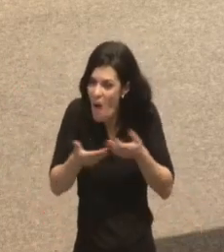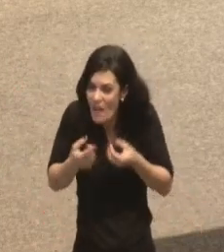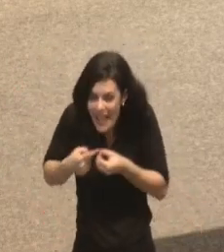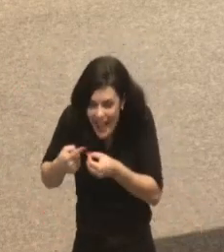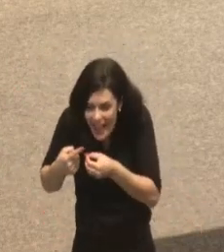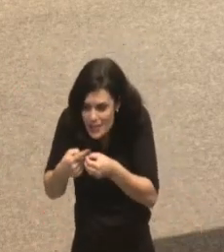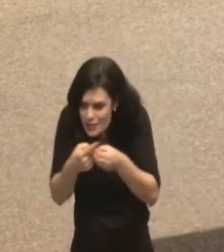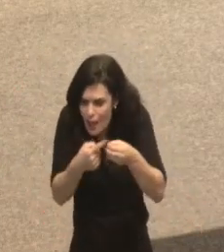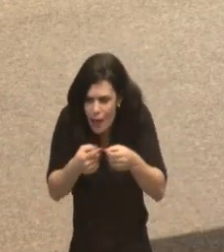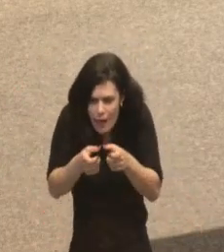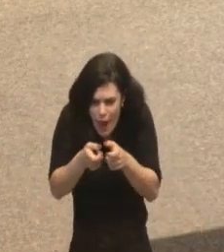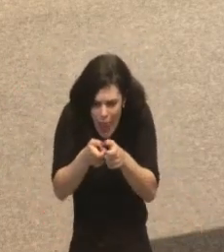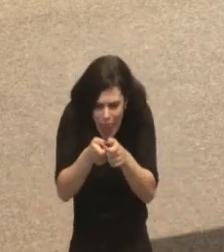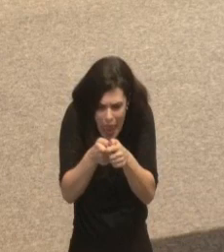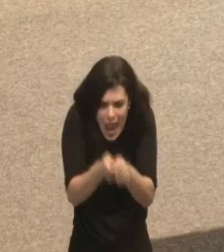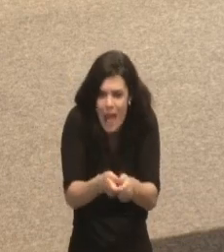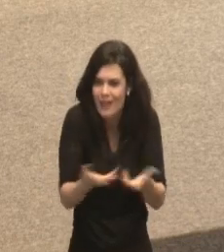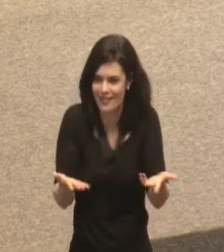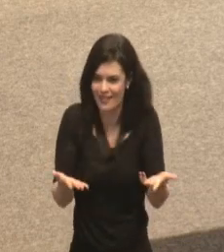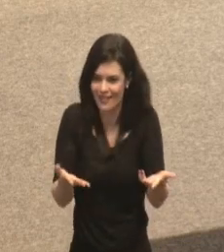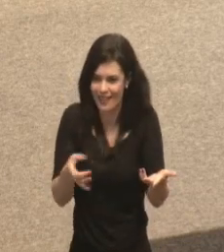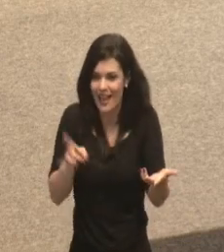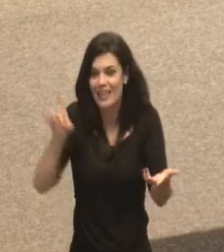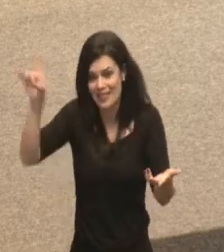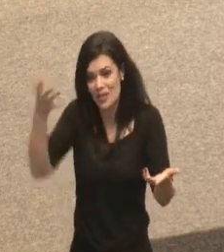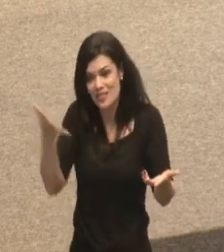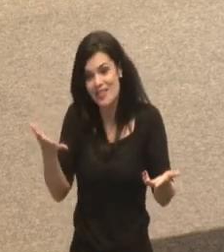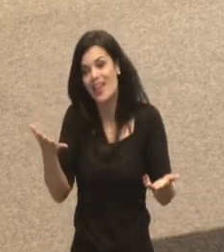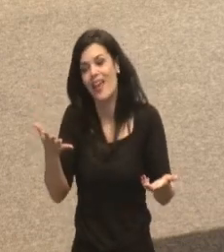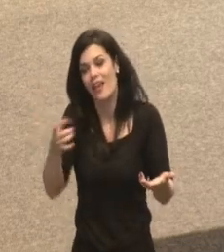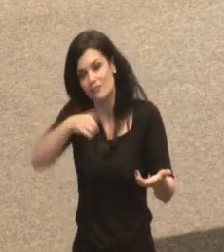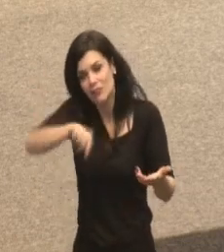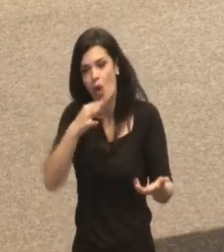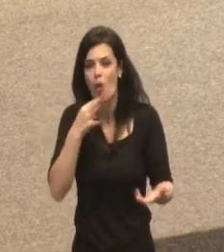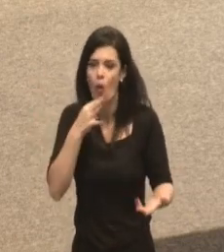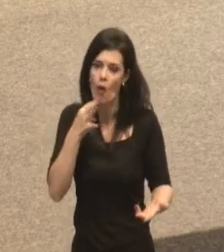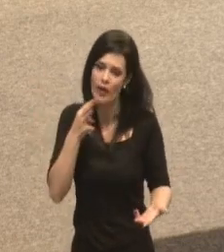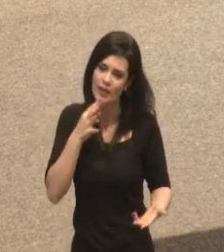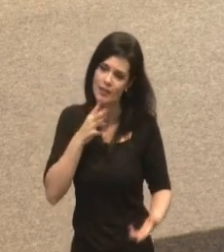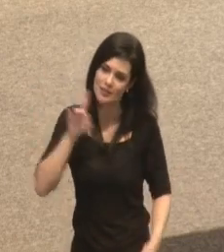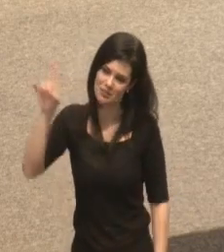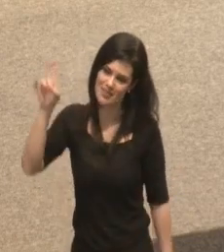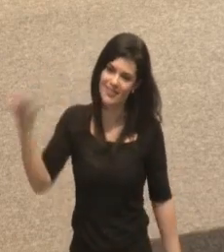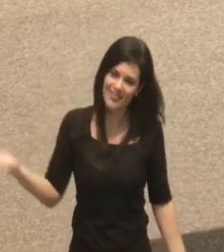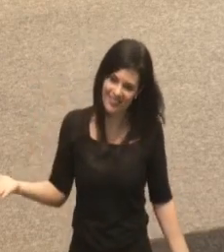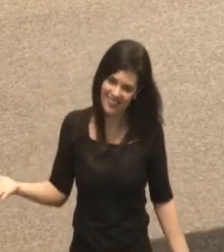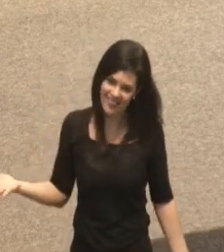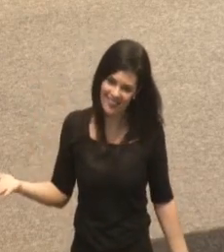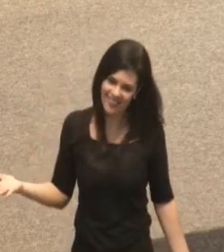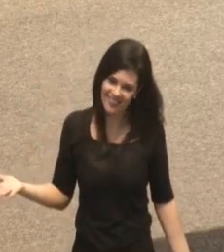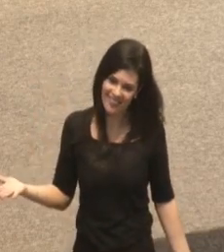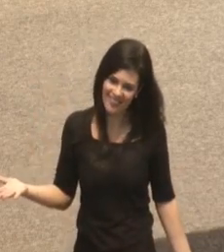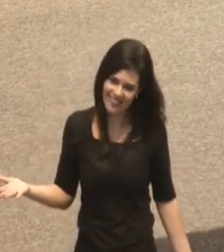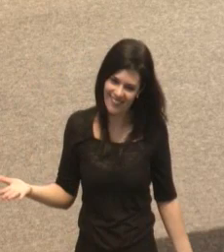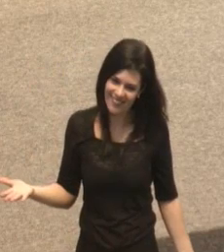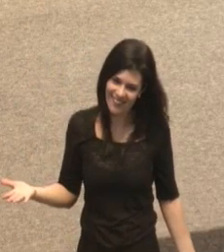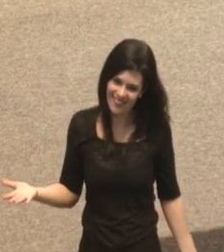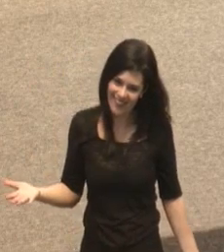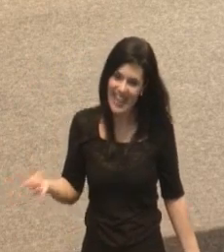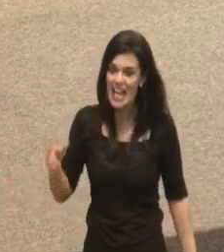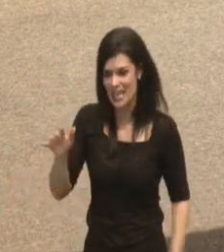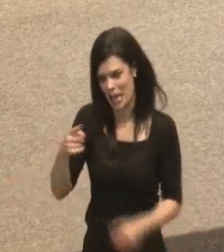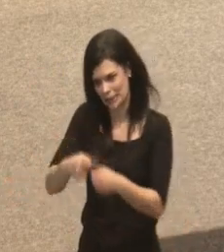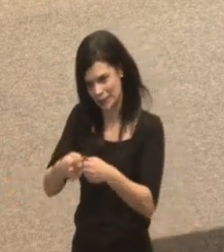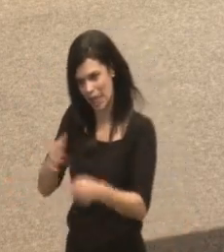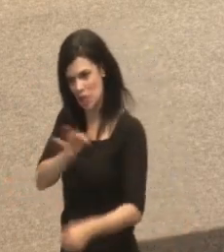dizer, posso todas as coisas naquele que me fortalece. Você pode todas as coisas naquele que lhe fortalece, não só lá em Filipos, no primeiro século, mas